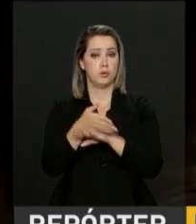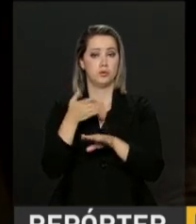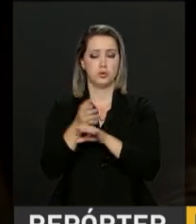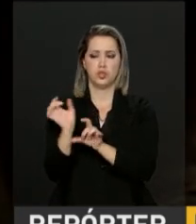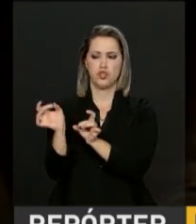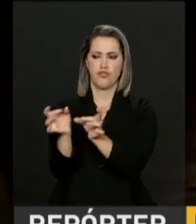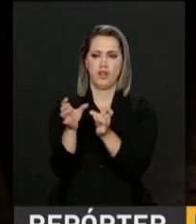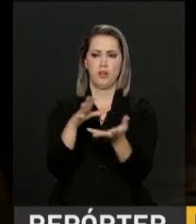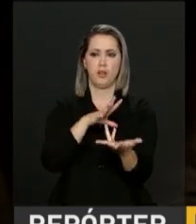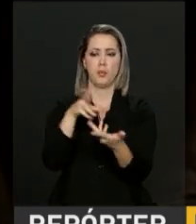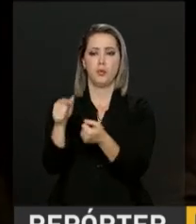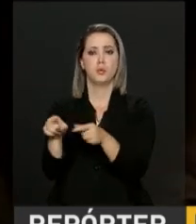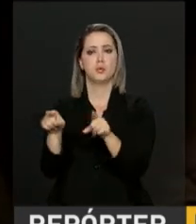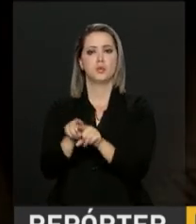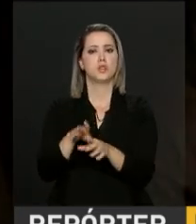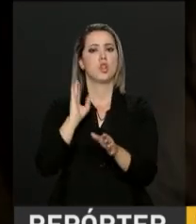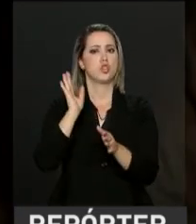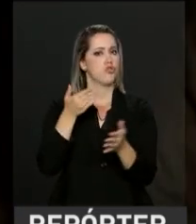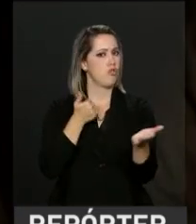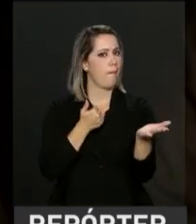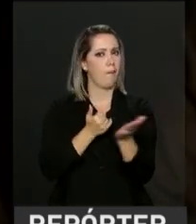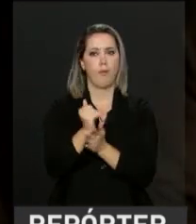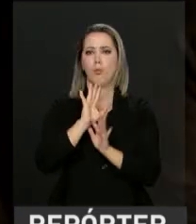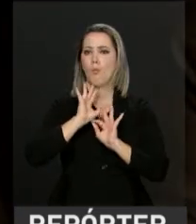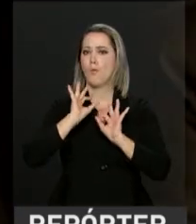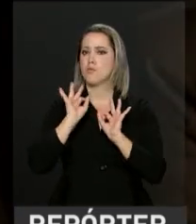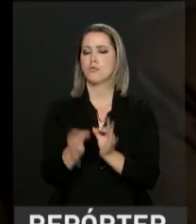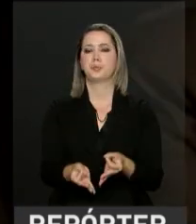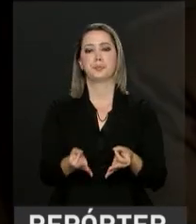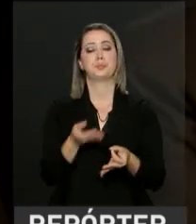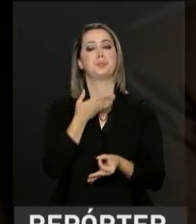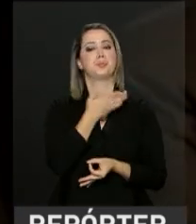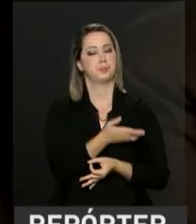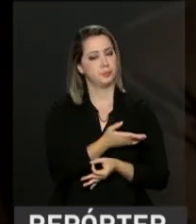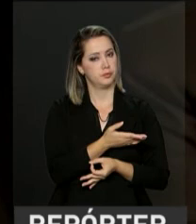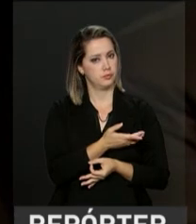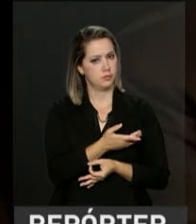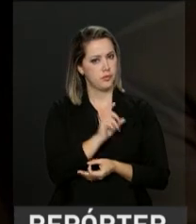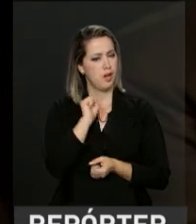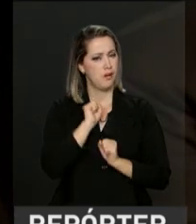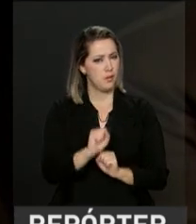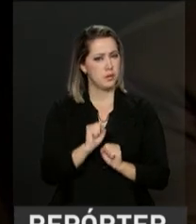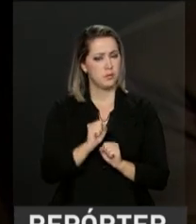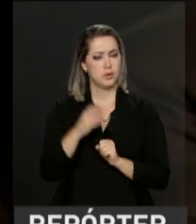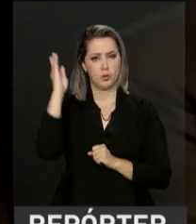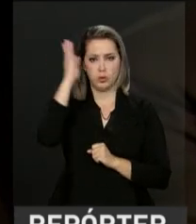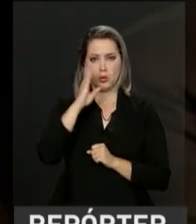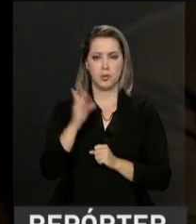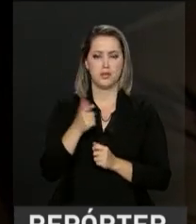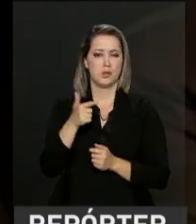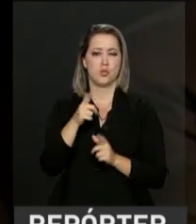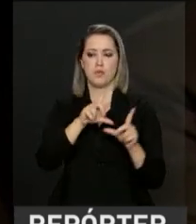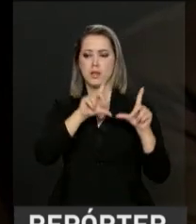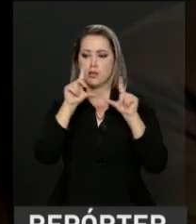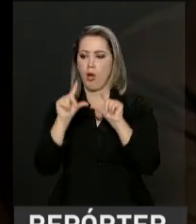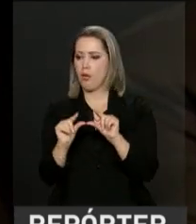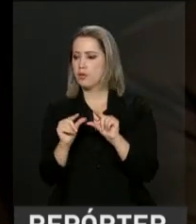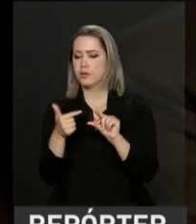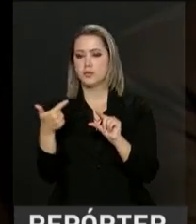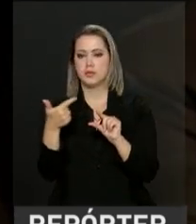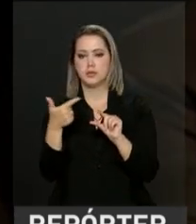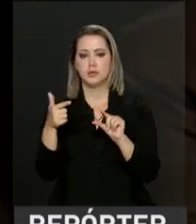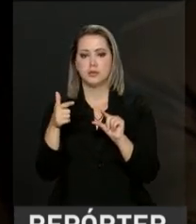desse portal está plenamente vigente no Brasil, ela permitiu com que o Brasil não caísse